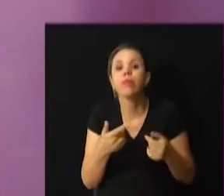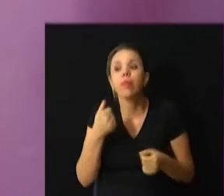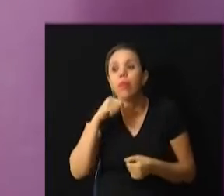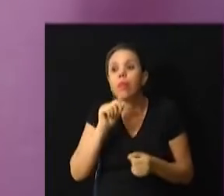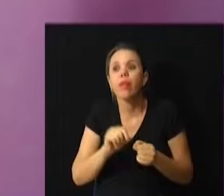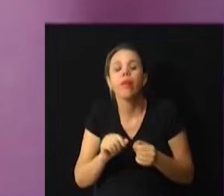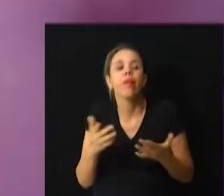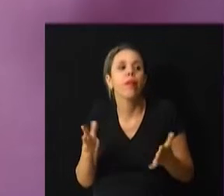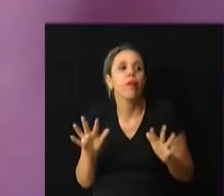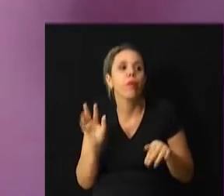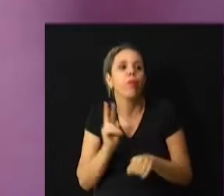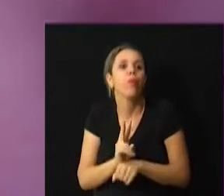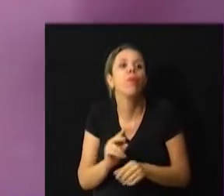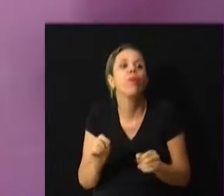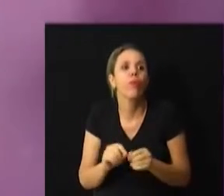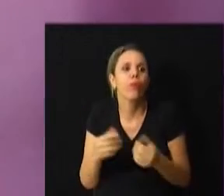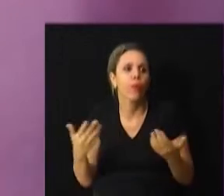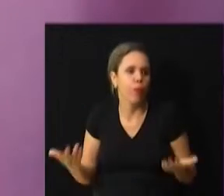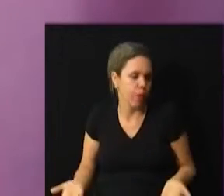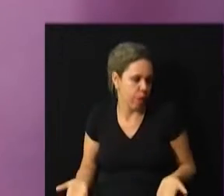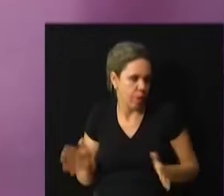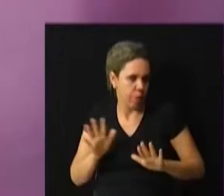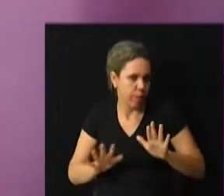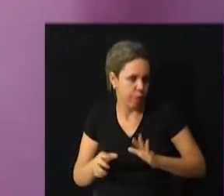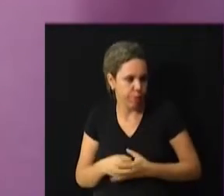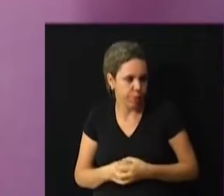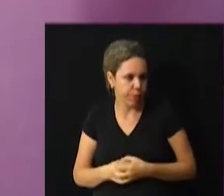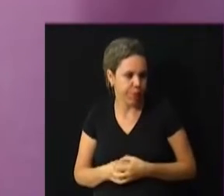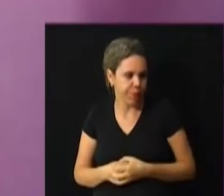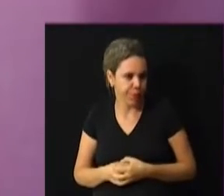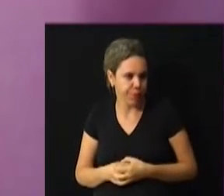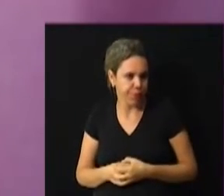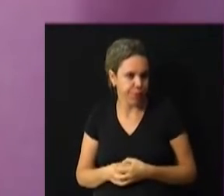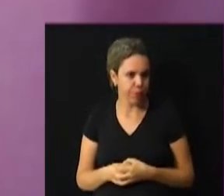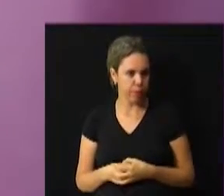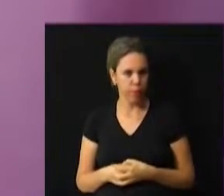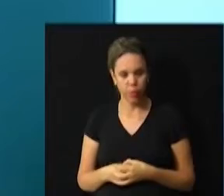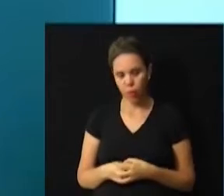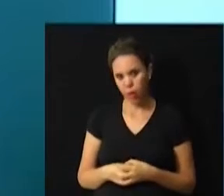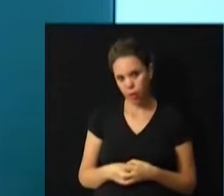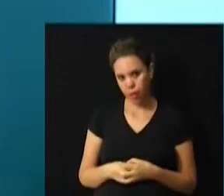procedimento correto que a mãe, o pai ou o cuidador, enfim, tem que tomar?